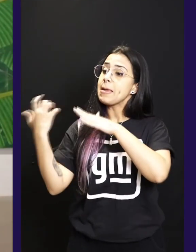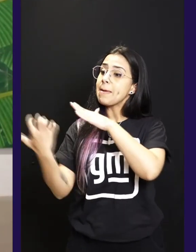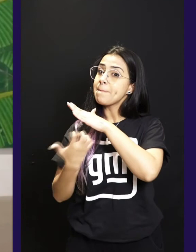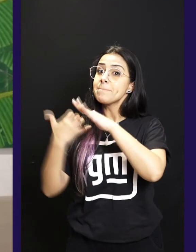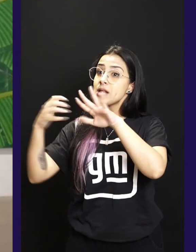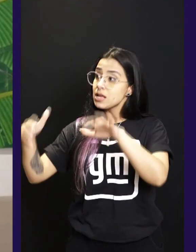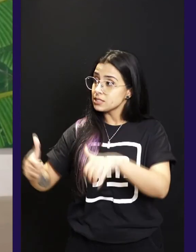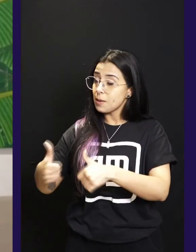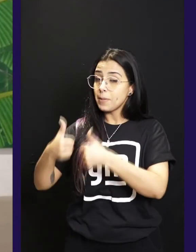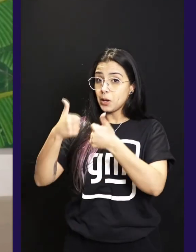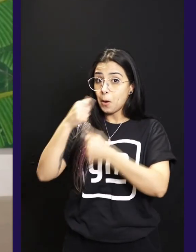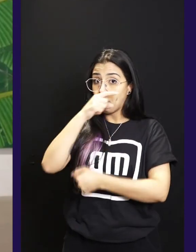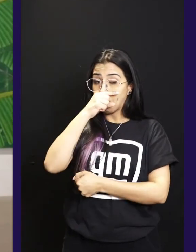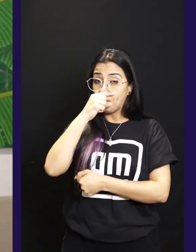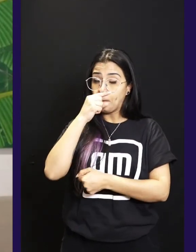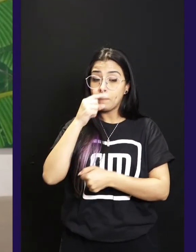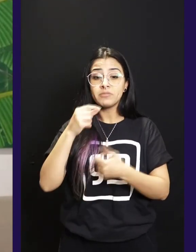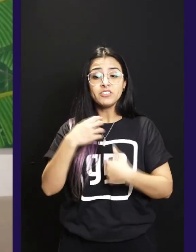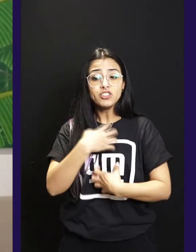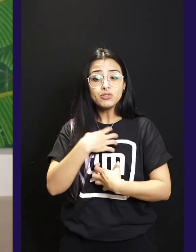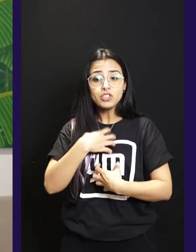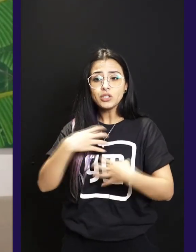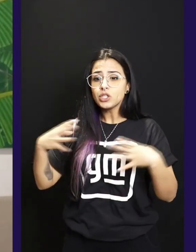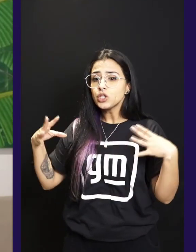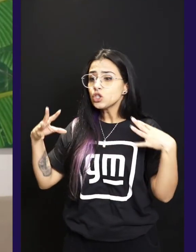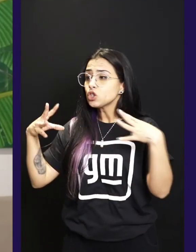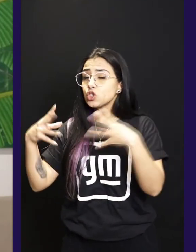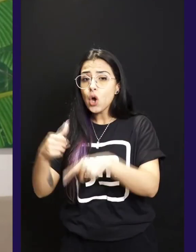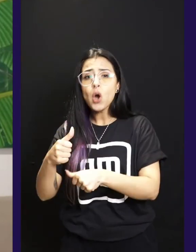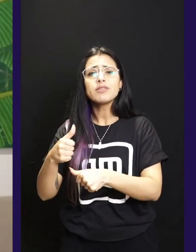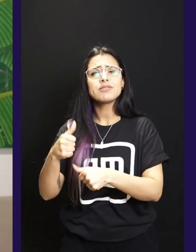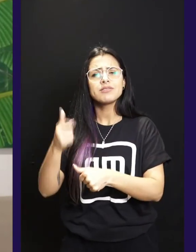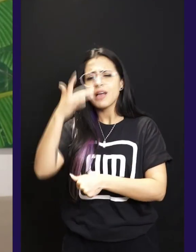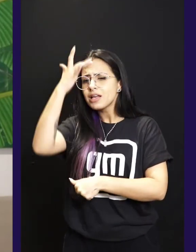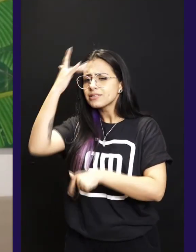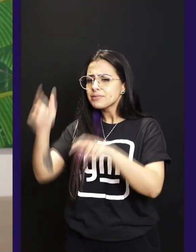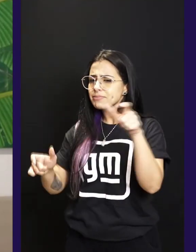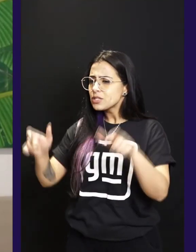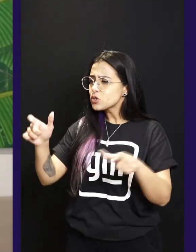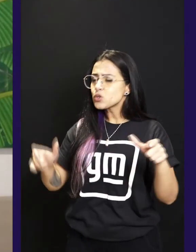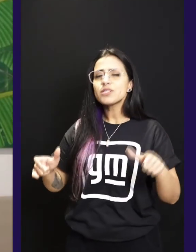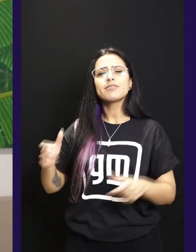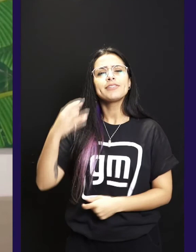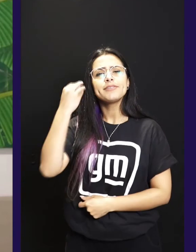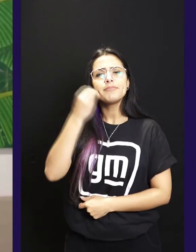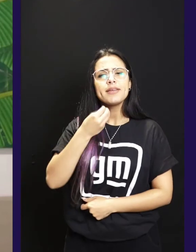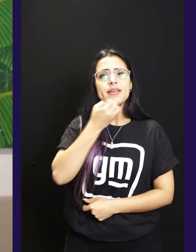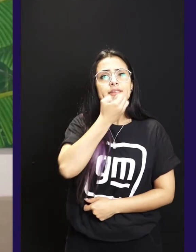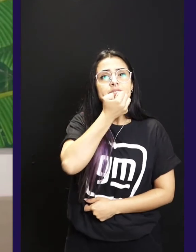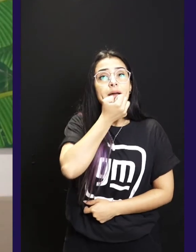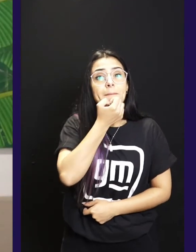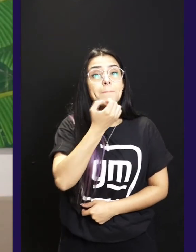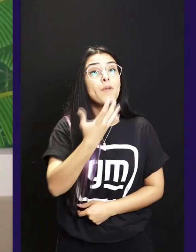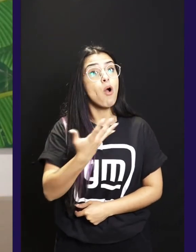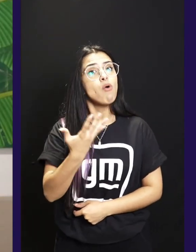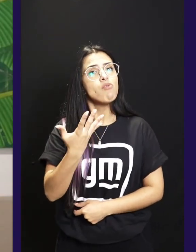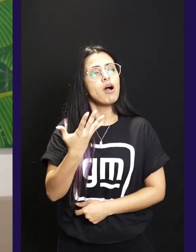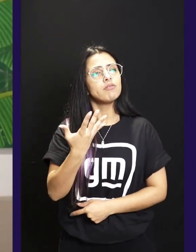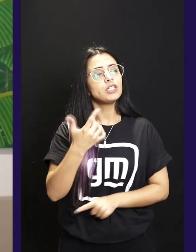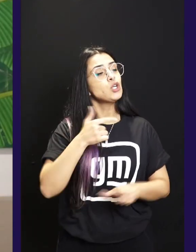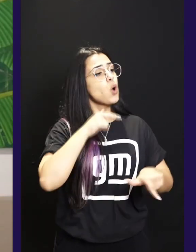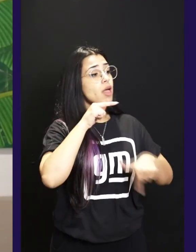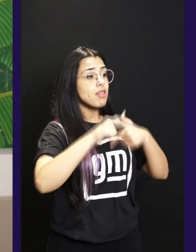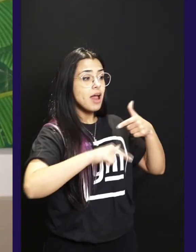nas quais todo mundo tenha uma boa experiência, uma experiência de consumo, uma experiência de